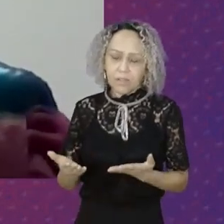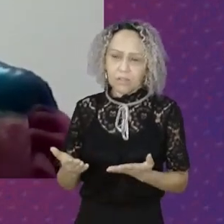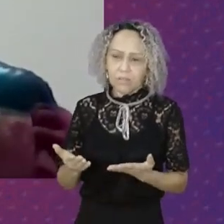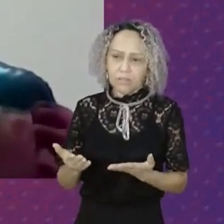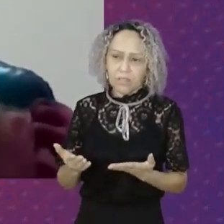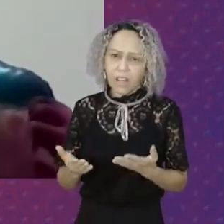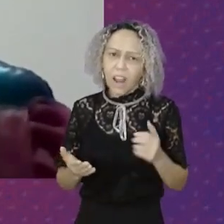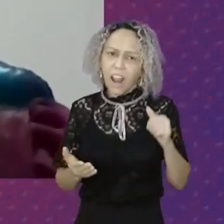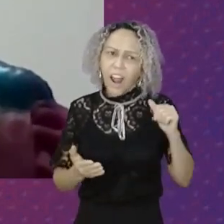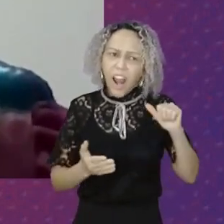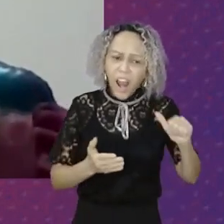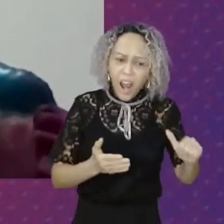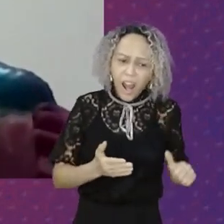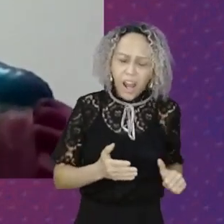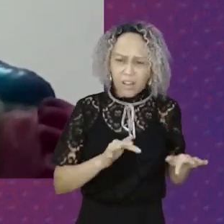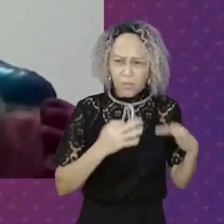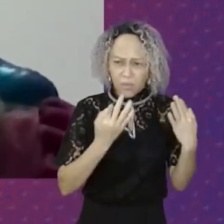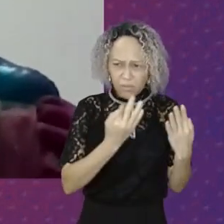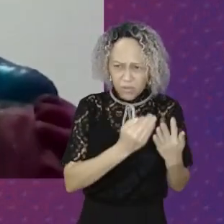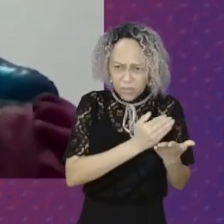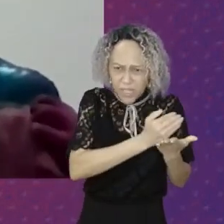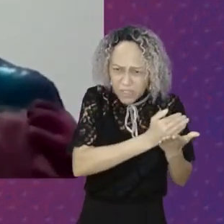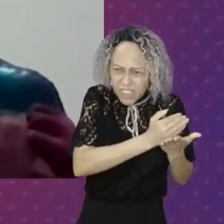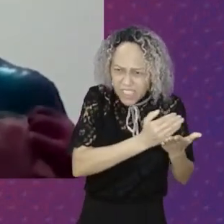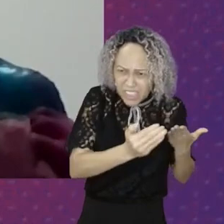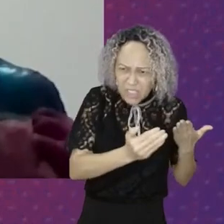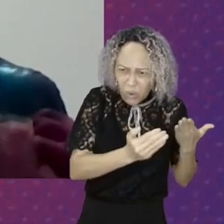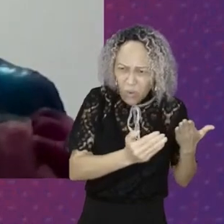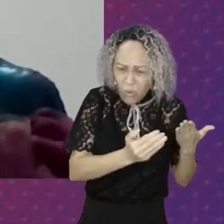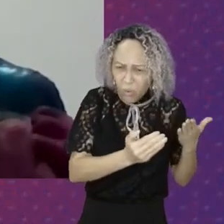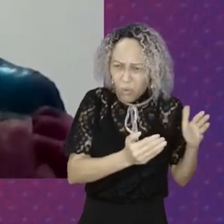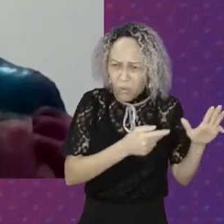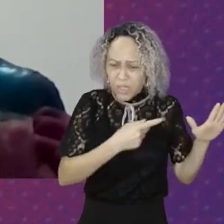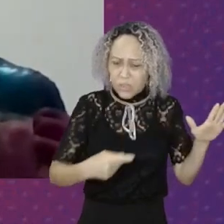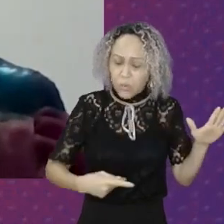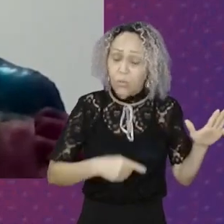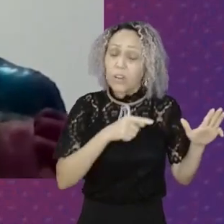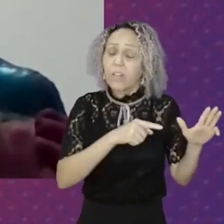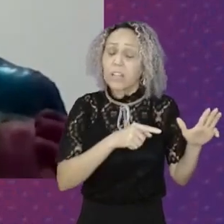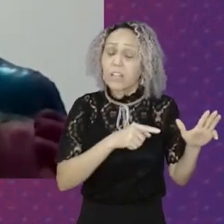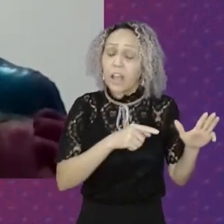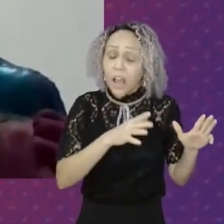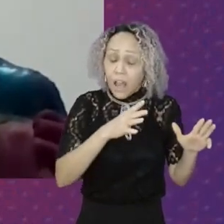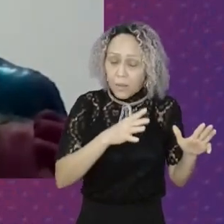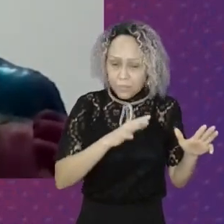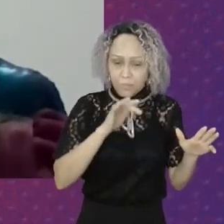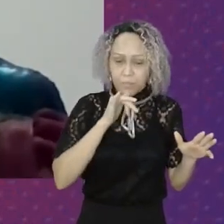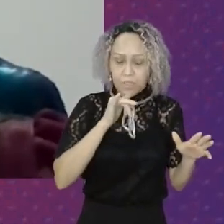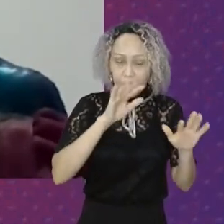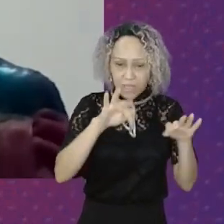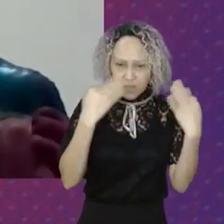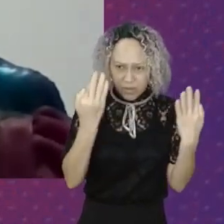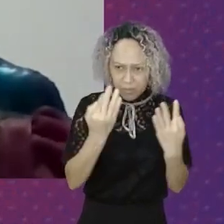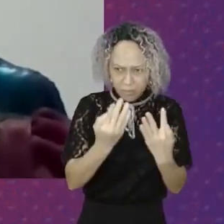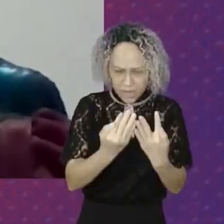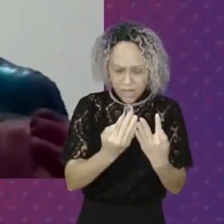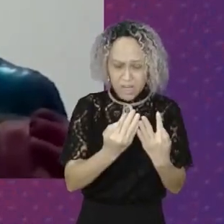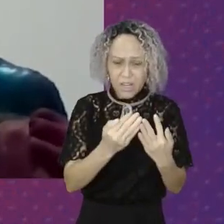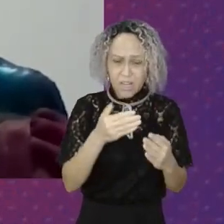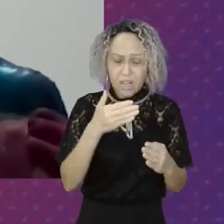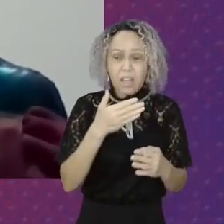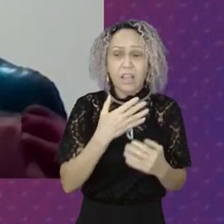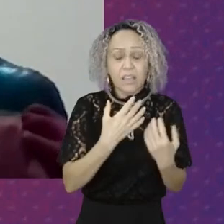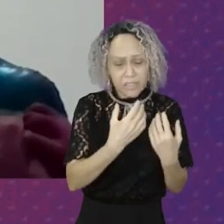Família como uma contrapartida dos beneficiários. Com essa mudança no governo Jair Bolsonaro, acabou essa contrapartida